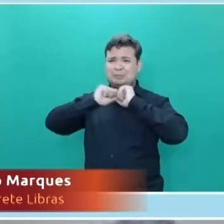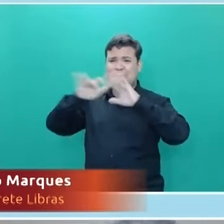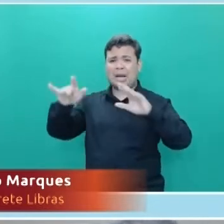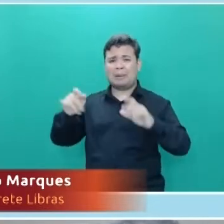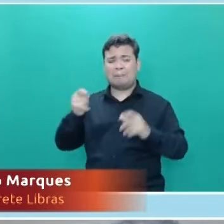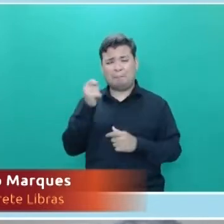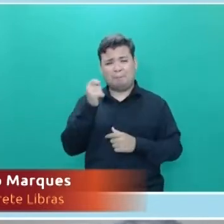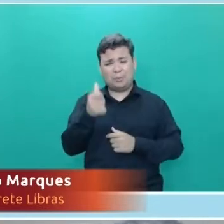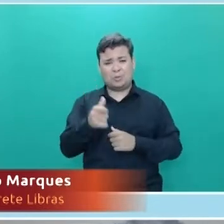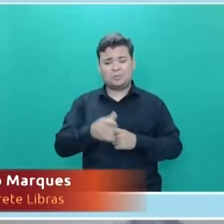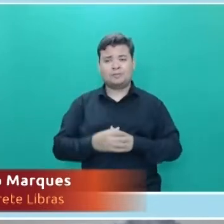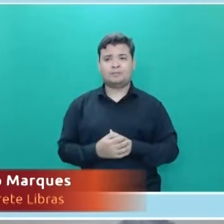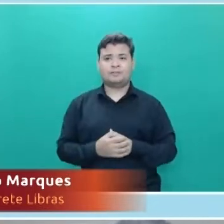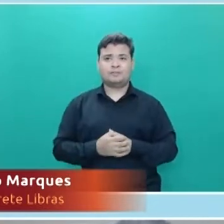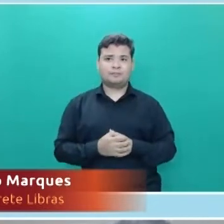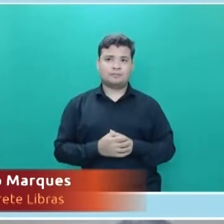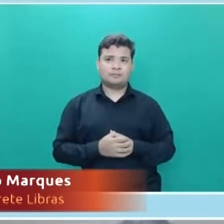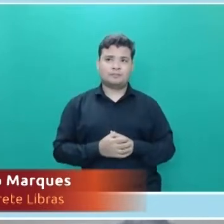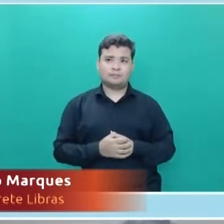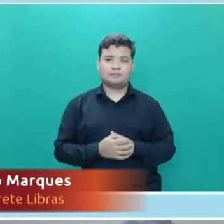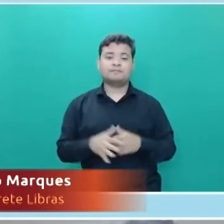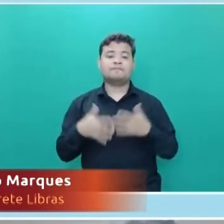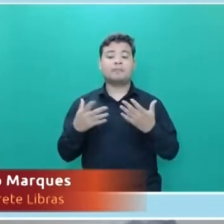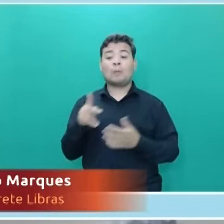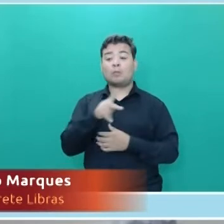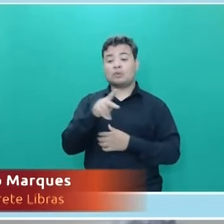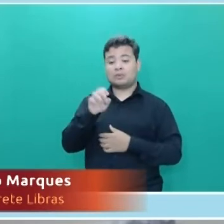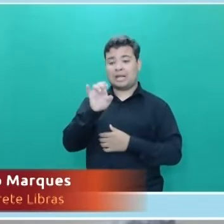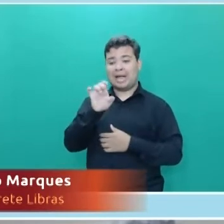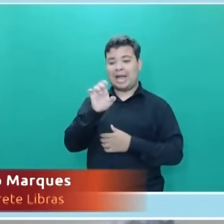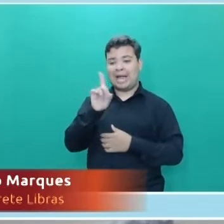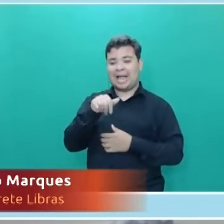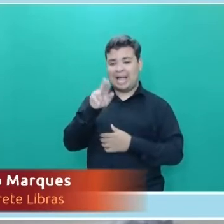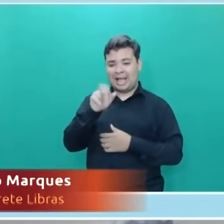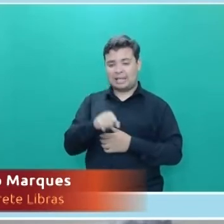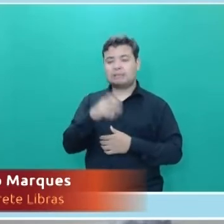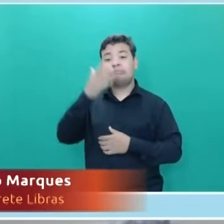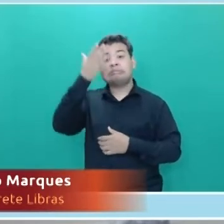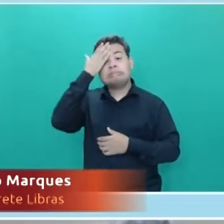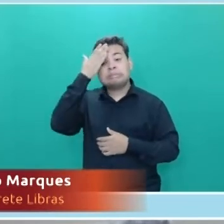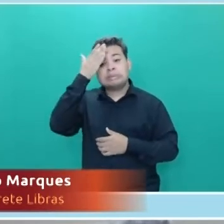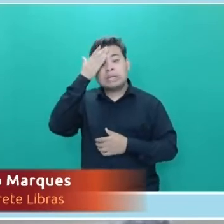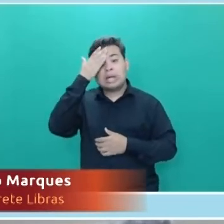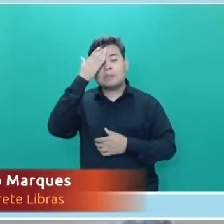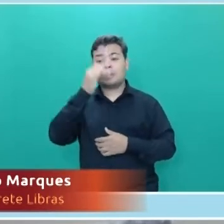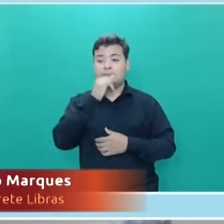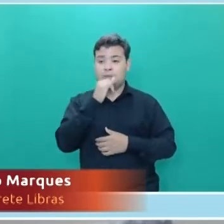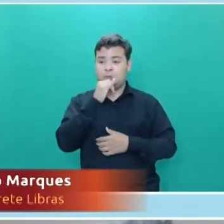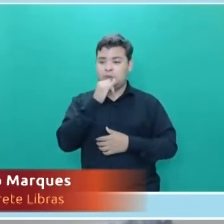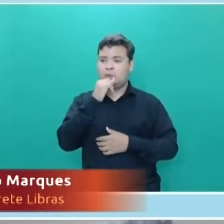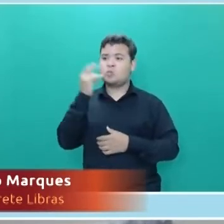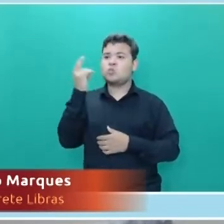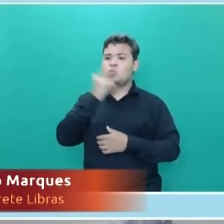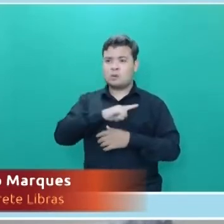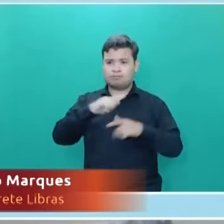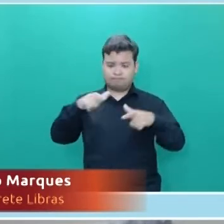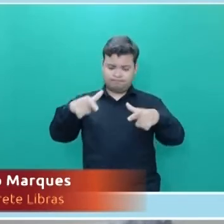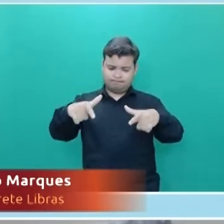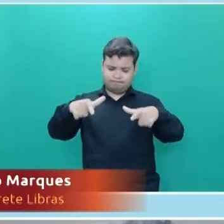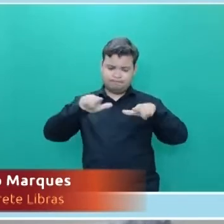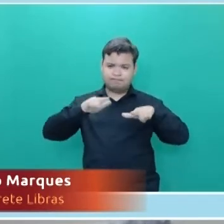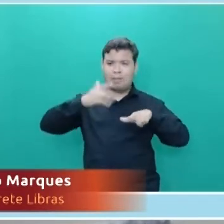Professora Edna, a gente sabe que para chegar nesse ponto de receber um certificado, né, de erradicação do